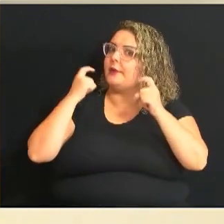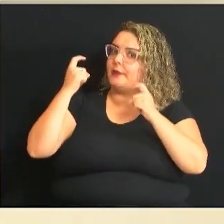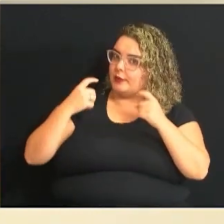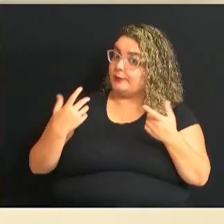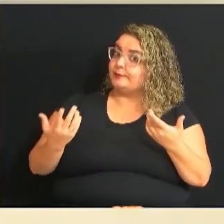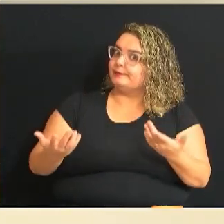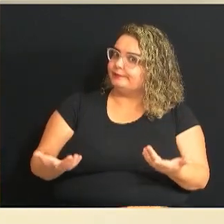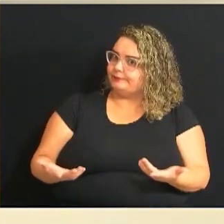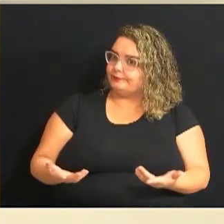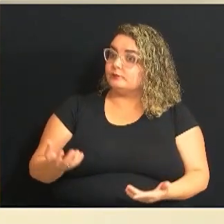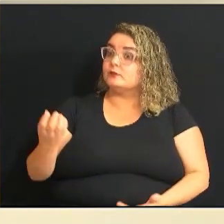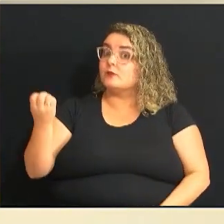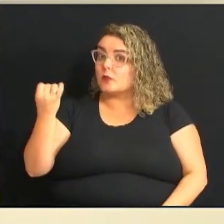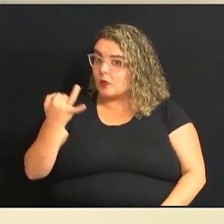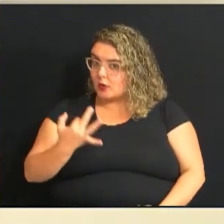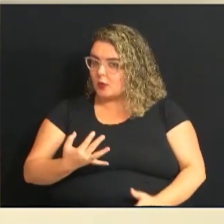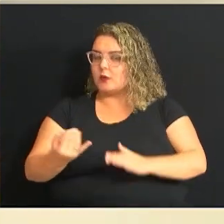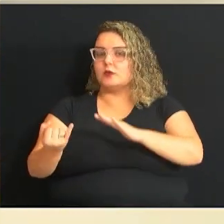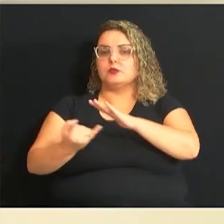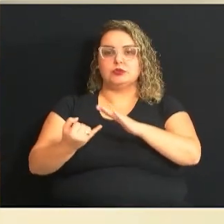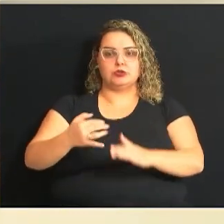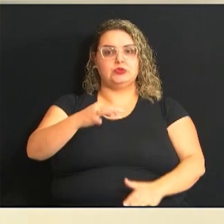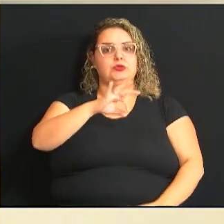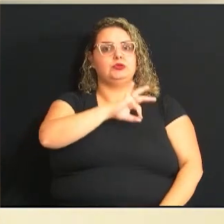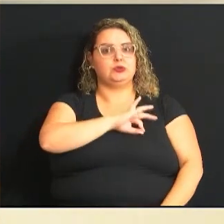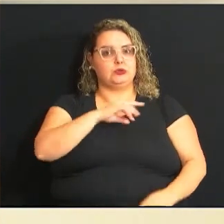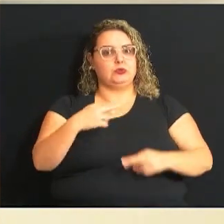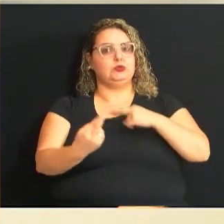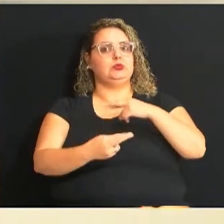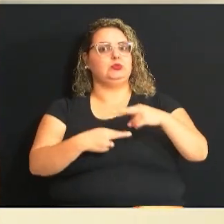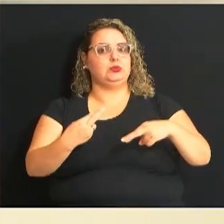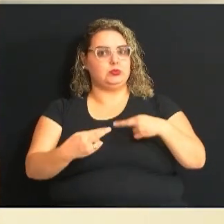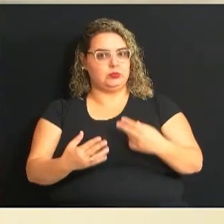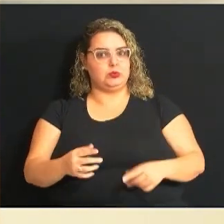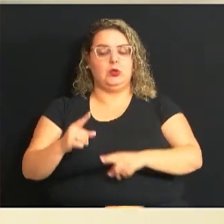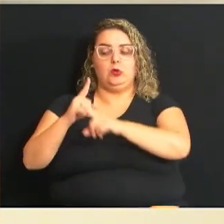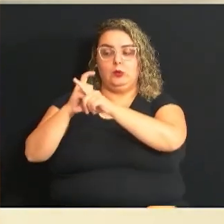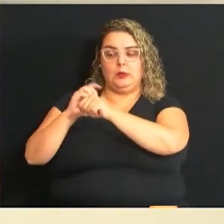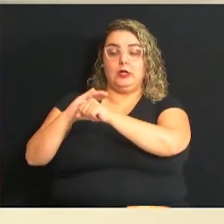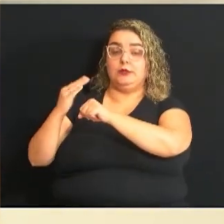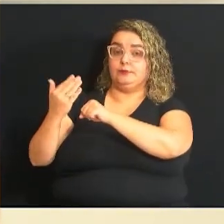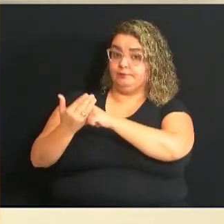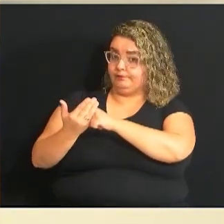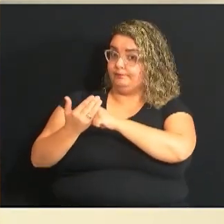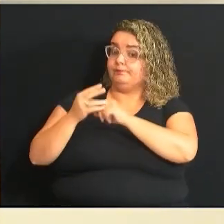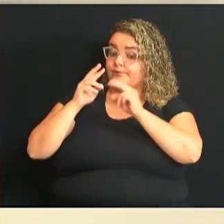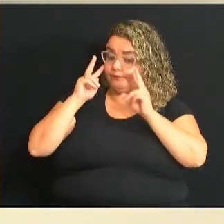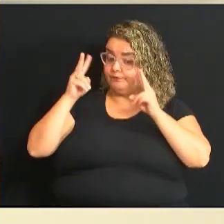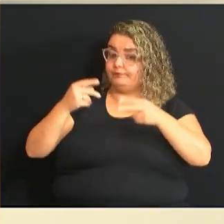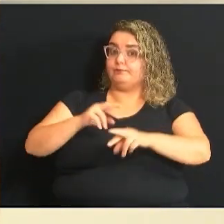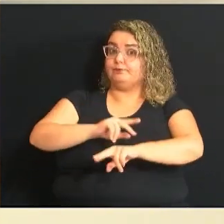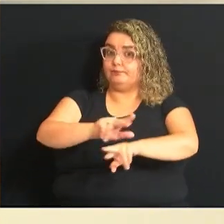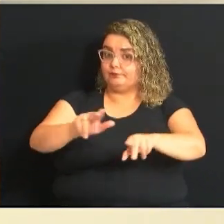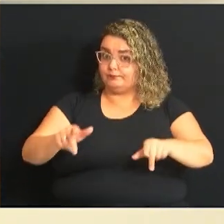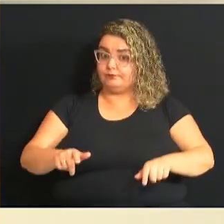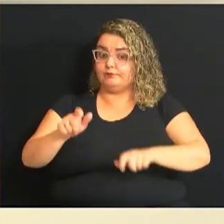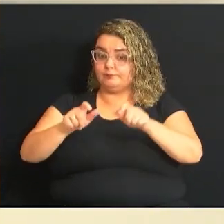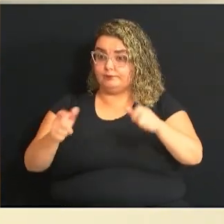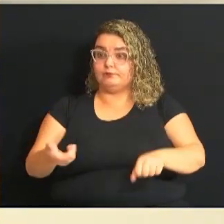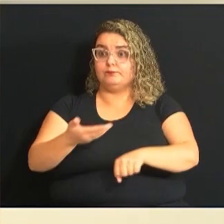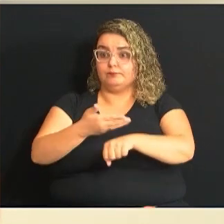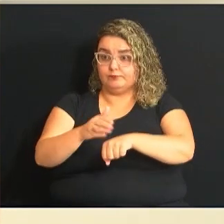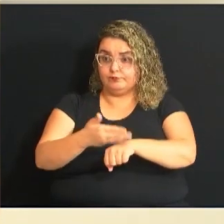preocupado, porque o quanto a instituição policial está relacionada ao fascismo na visão de muitas